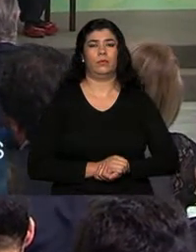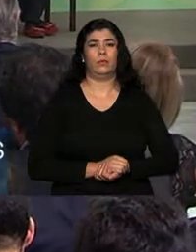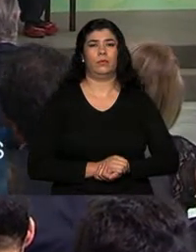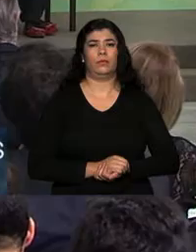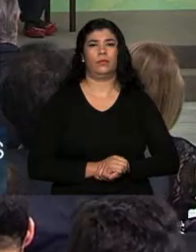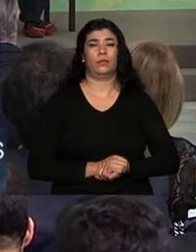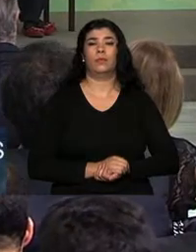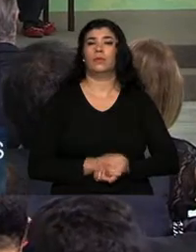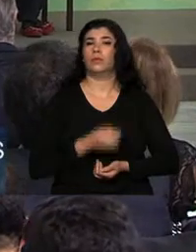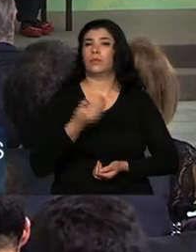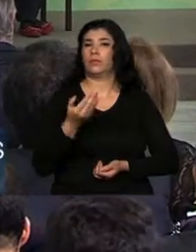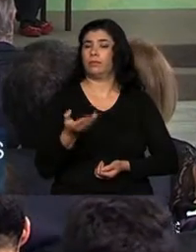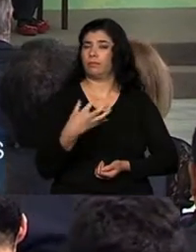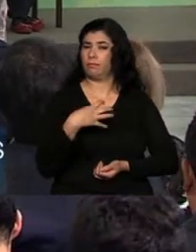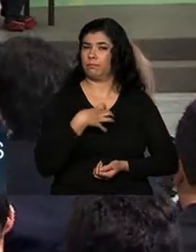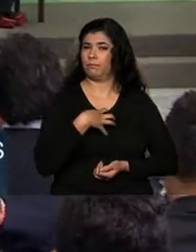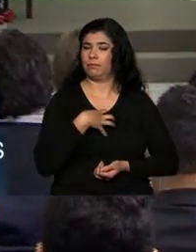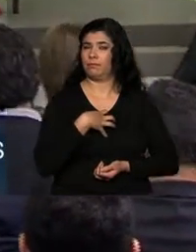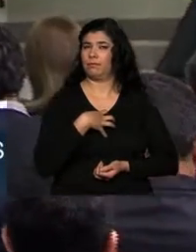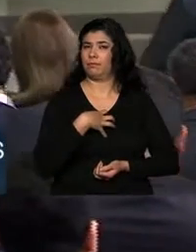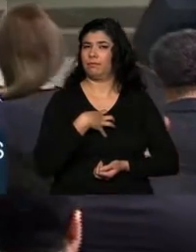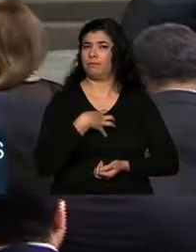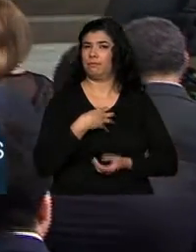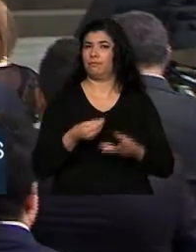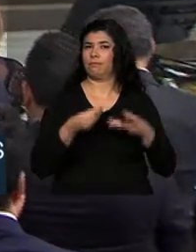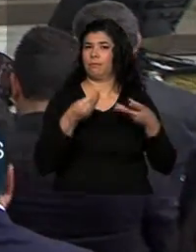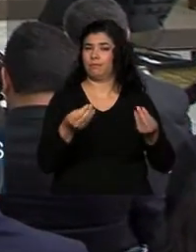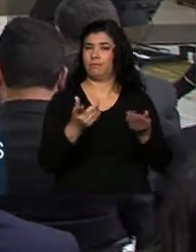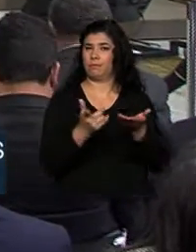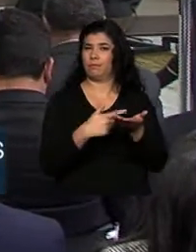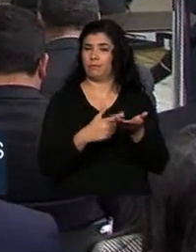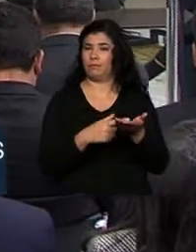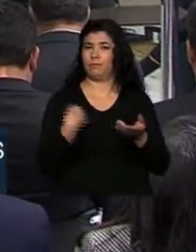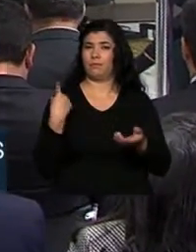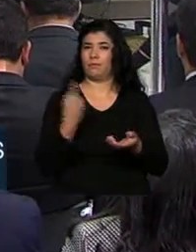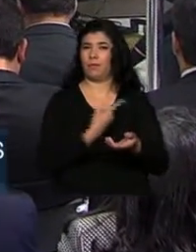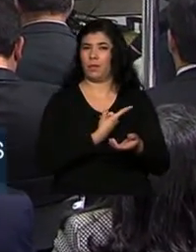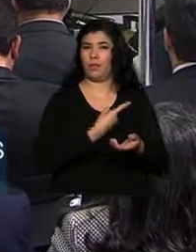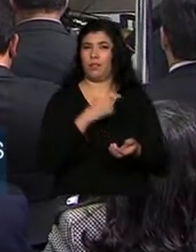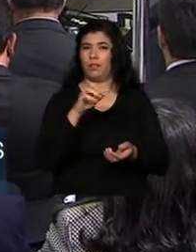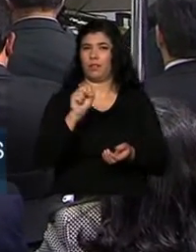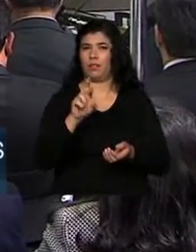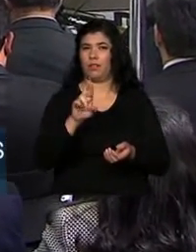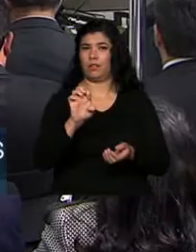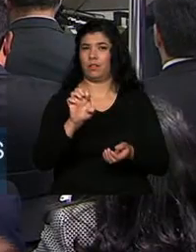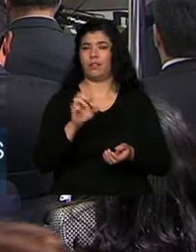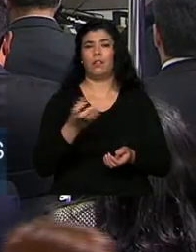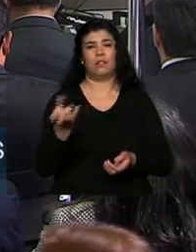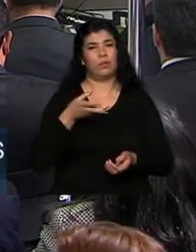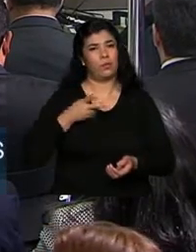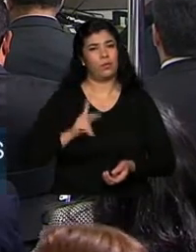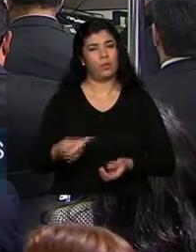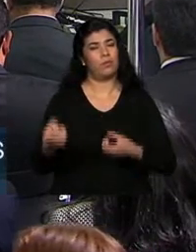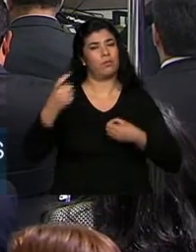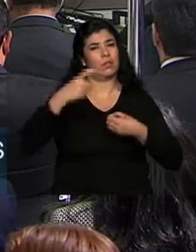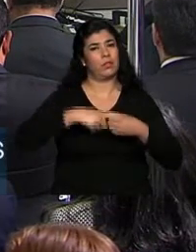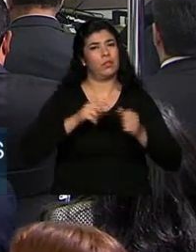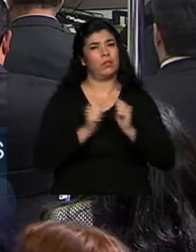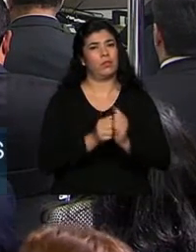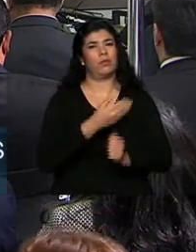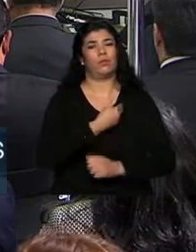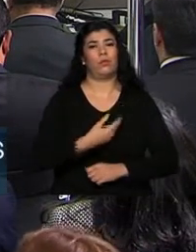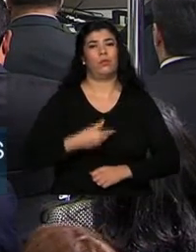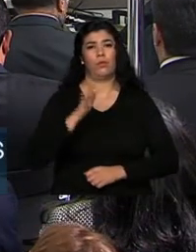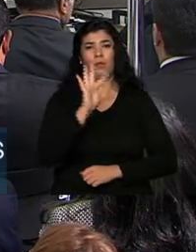E é nesse sentido que o SEBRAE quer cada vez mais ser aliado, parceiro do governo federal,